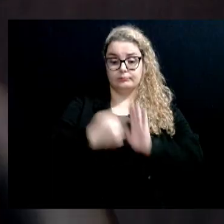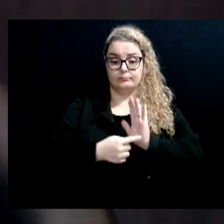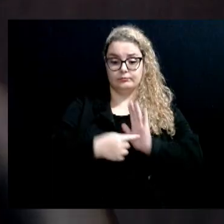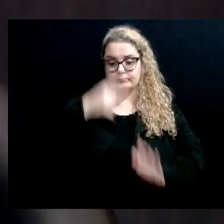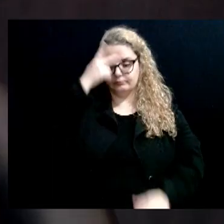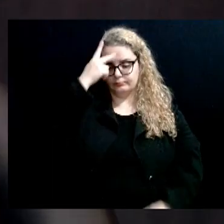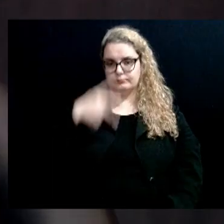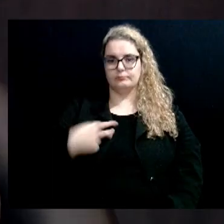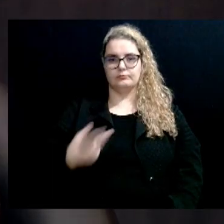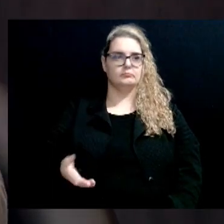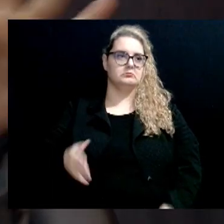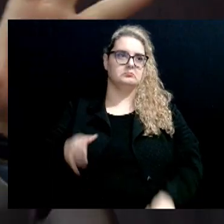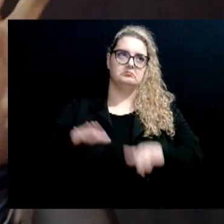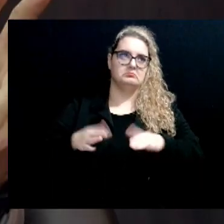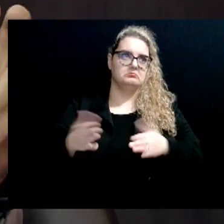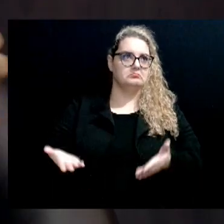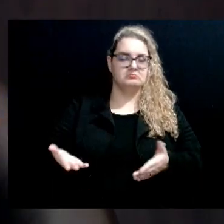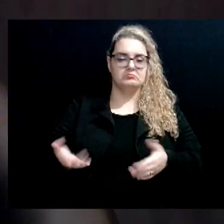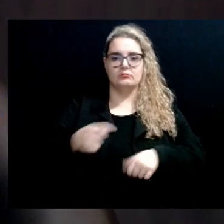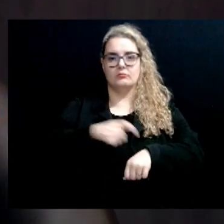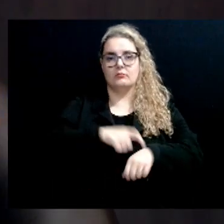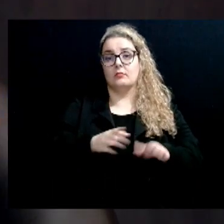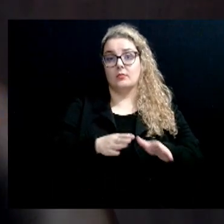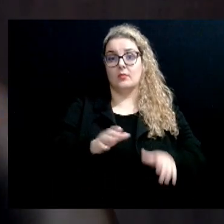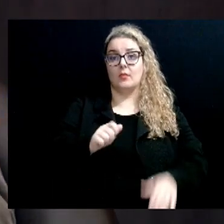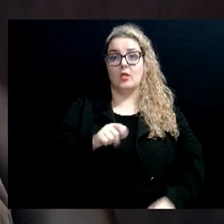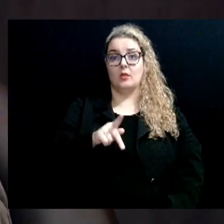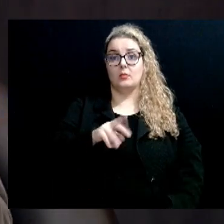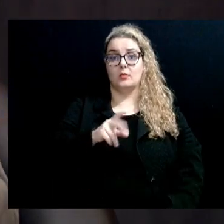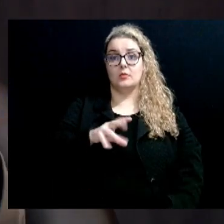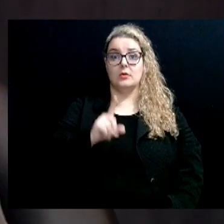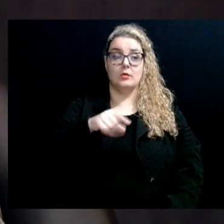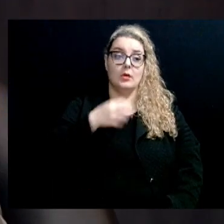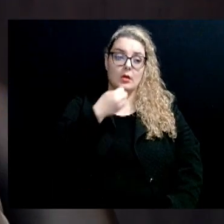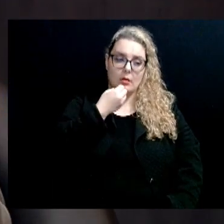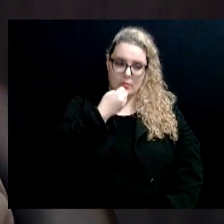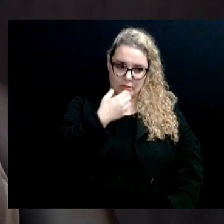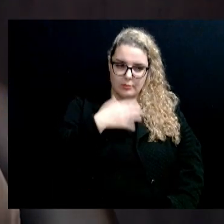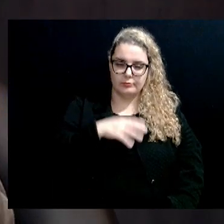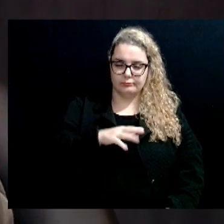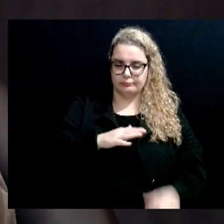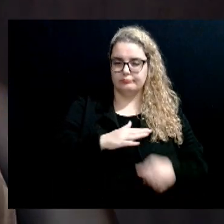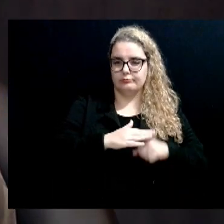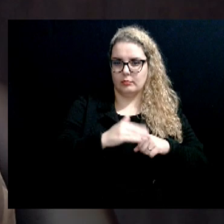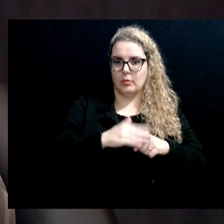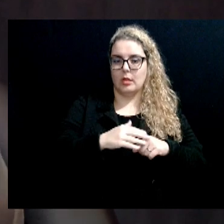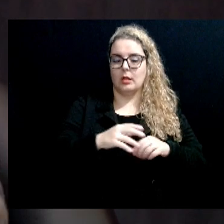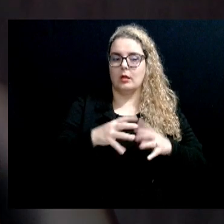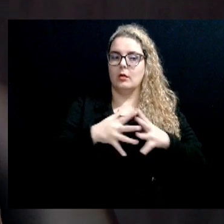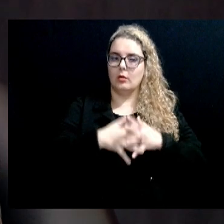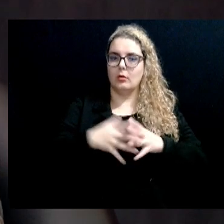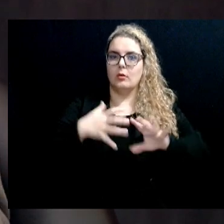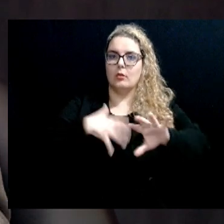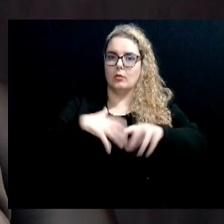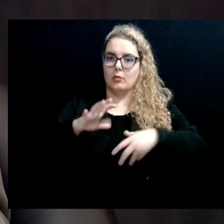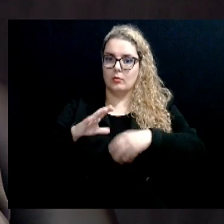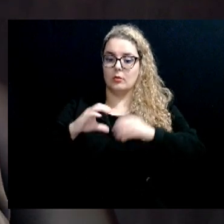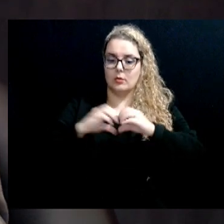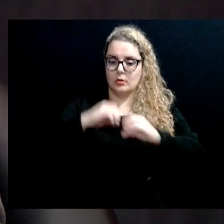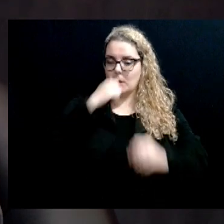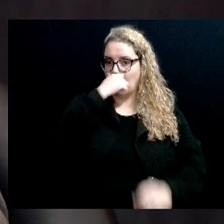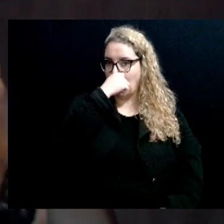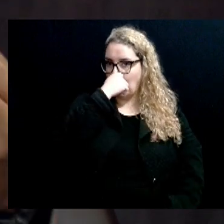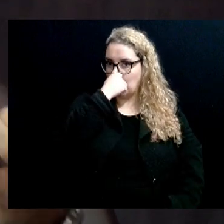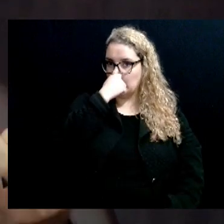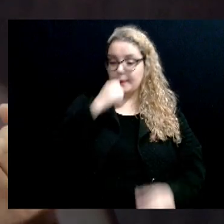talvez, nessa parte de aprovação, ele é o bonzinho, então você confunde um pouco empatia, amor, com anulação. Porque às vezes